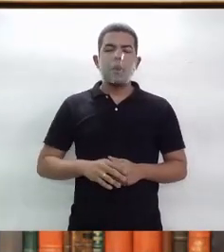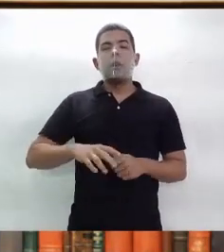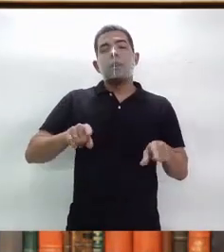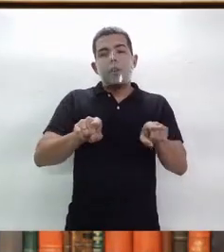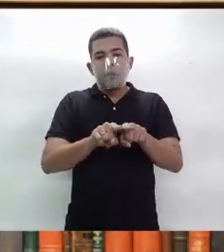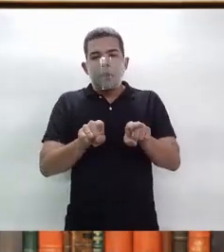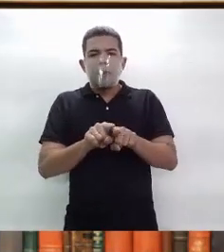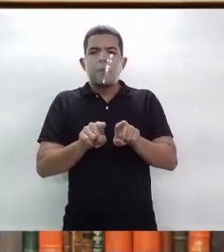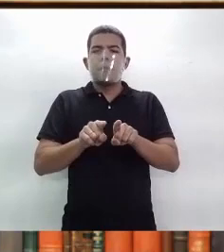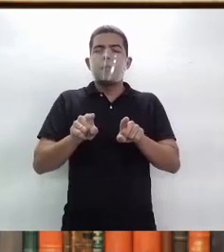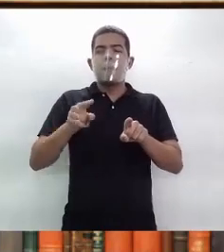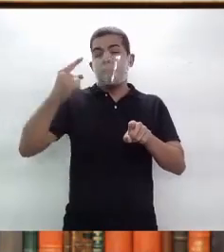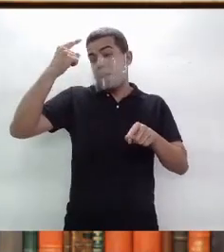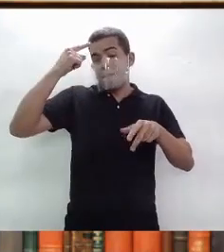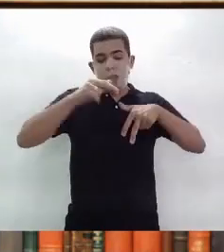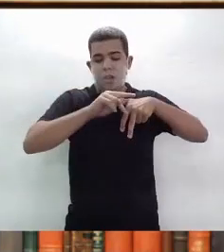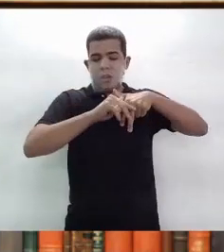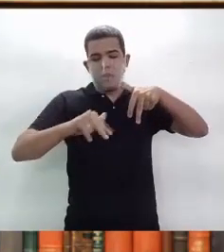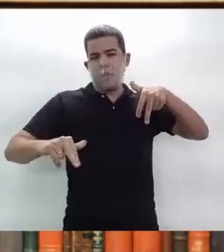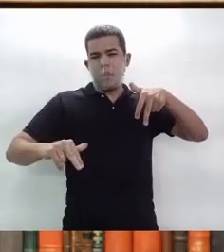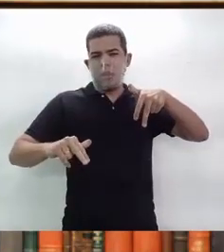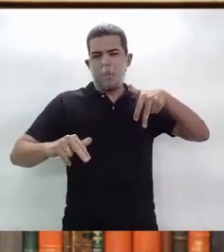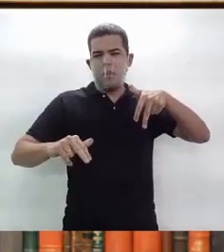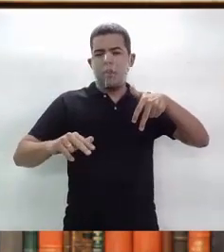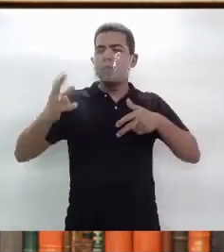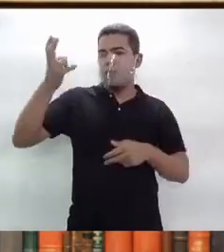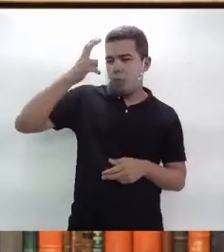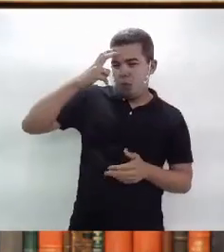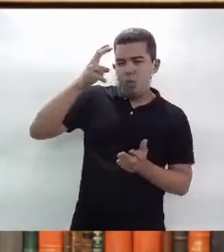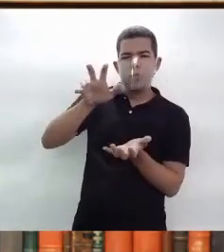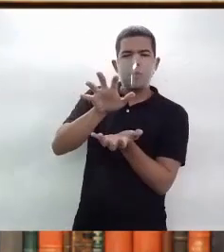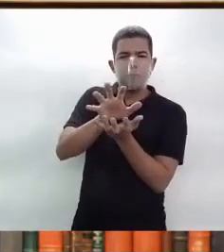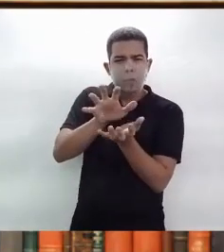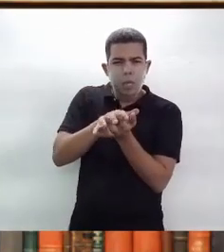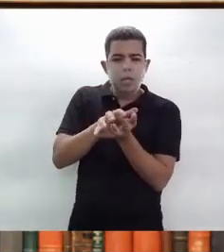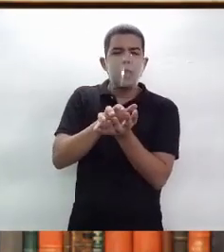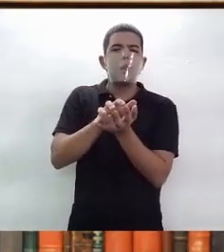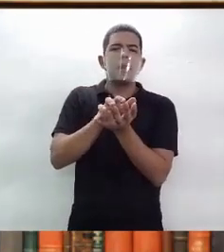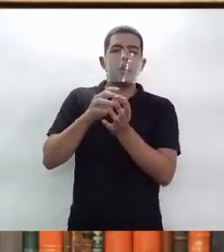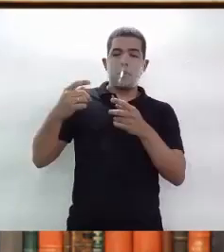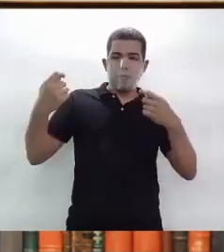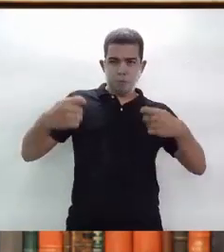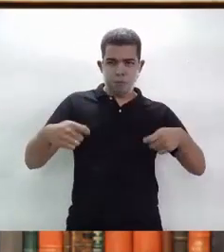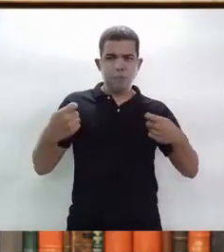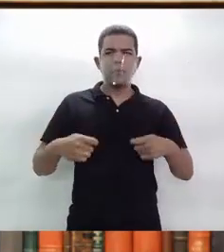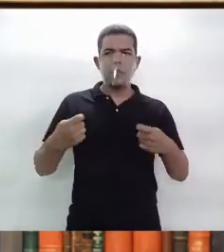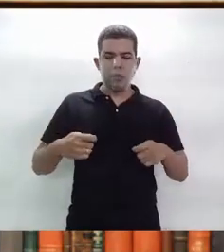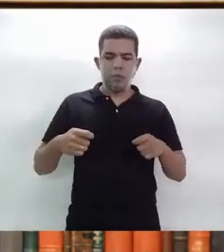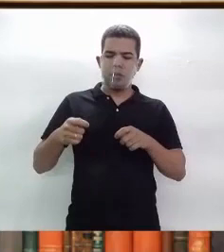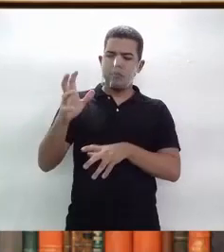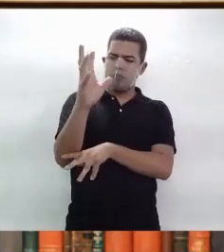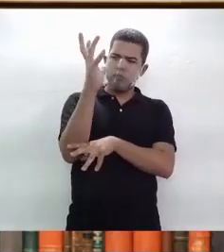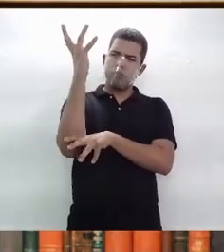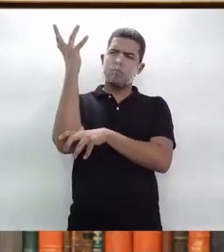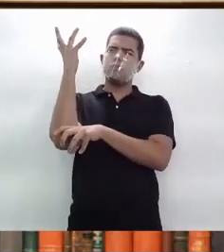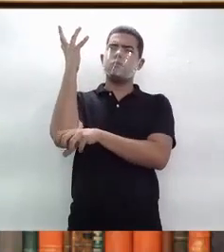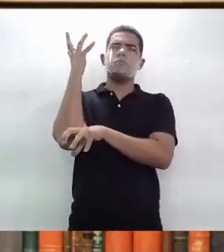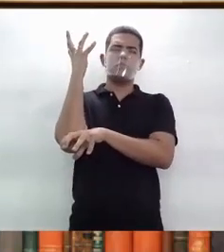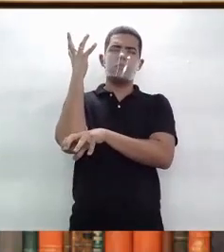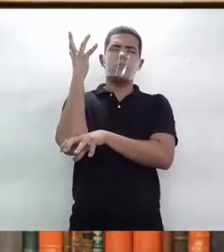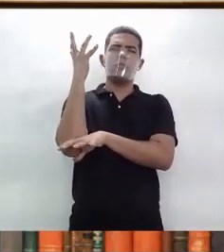ideia de gênero. Então, como cultura pernambucana, a gente traz isso muito enraizado a nível